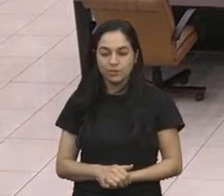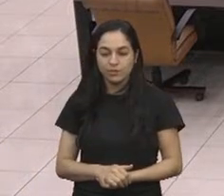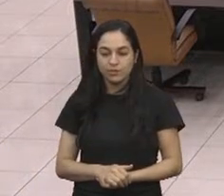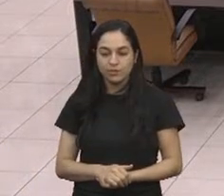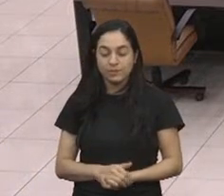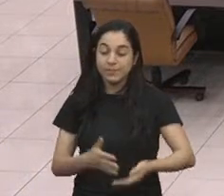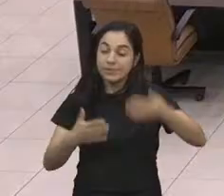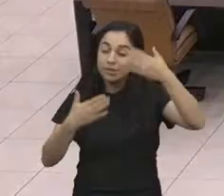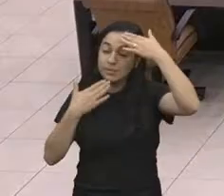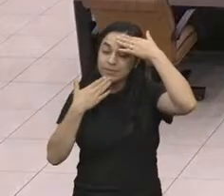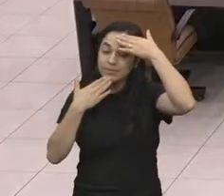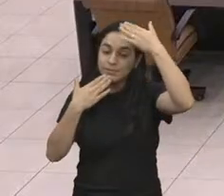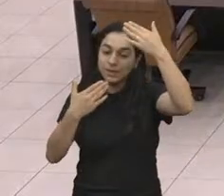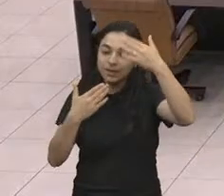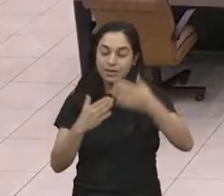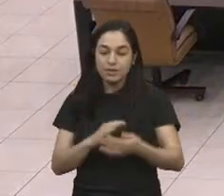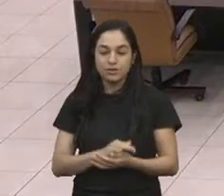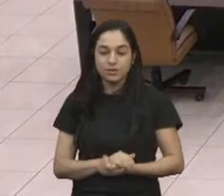Muito obrigado.